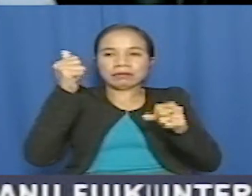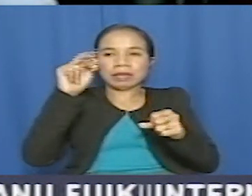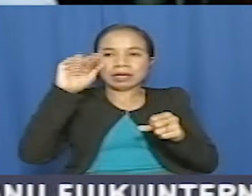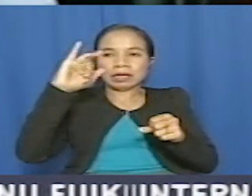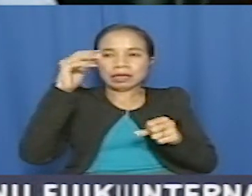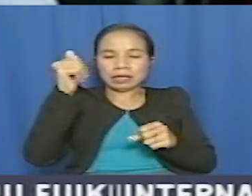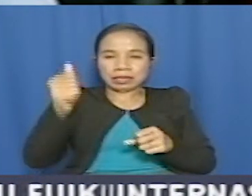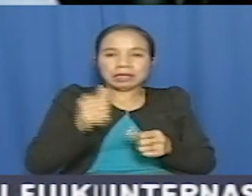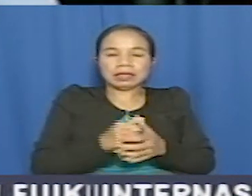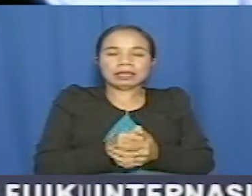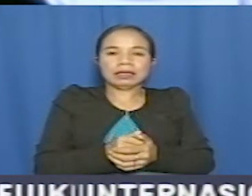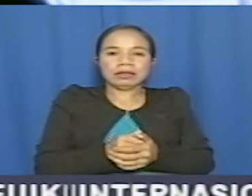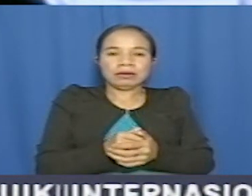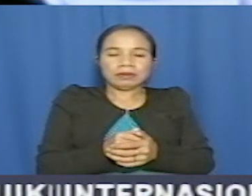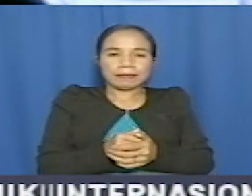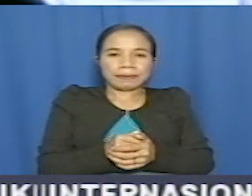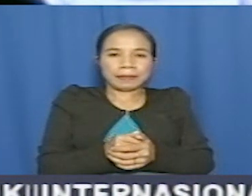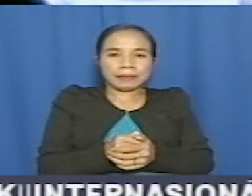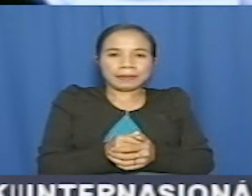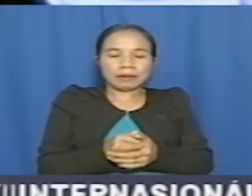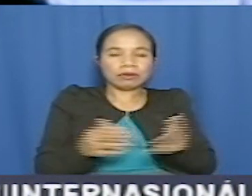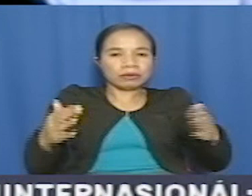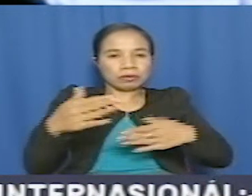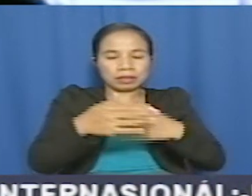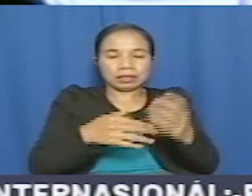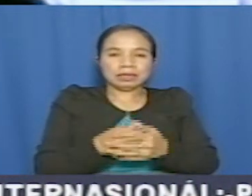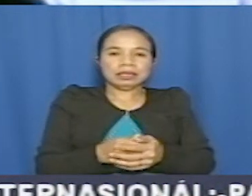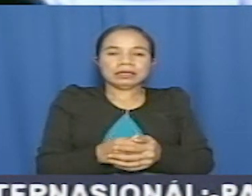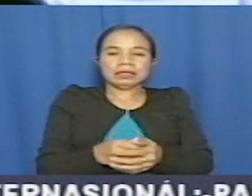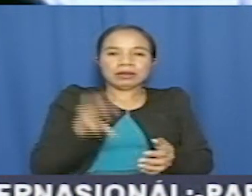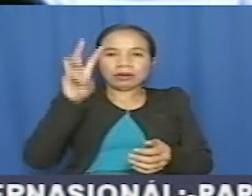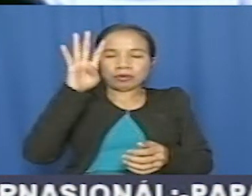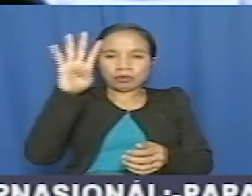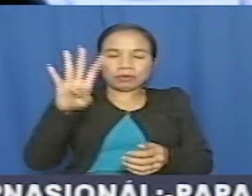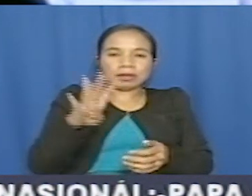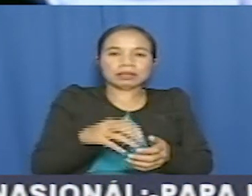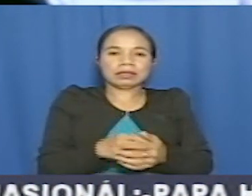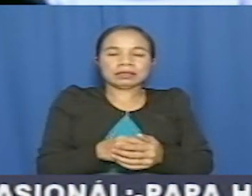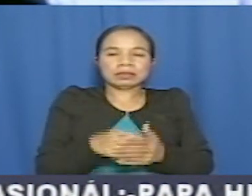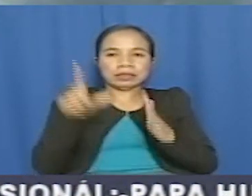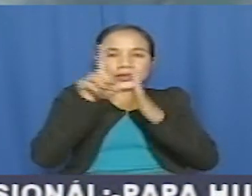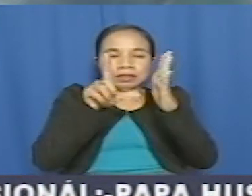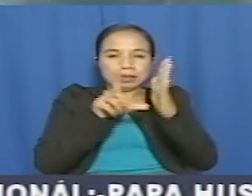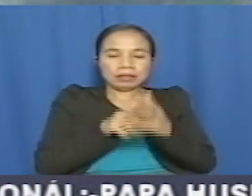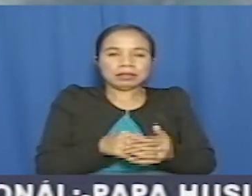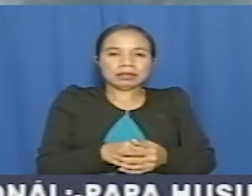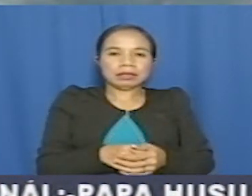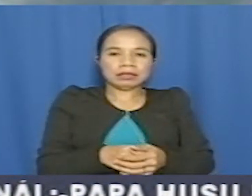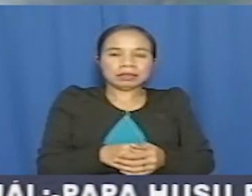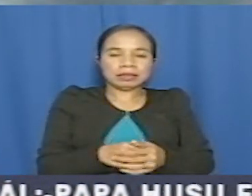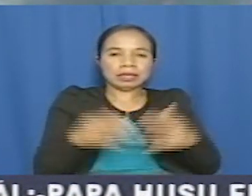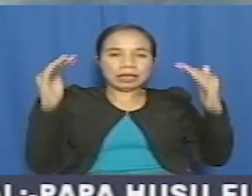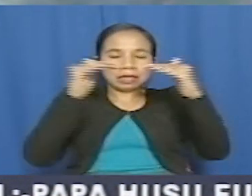Angelina Sarmento, onde organiza a abertura à quarta sessão legislativa. A abertura à quarta sessão